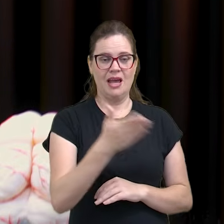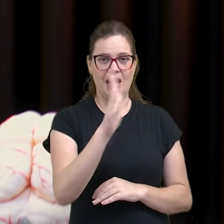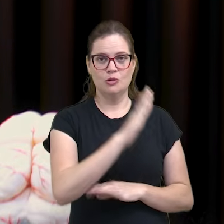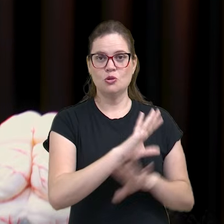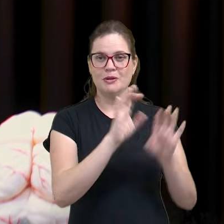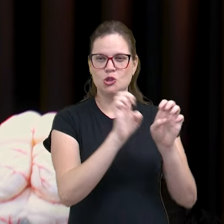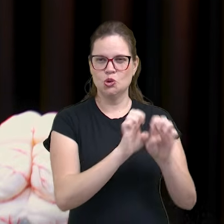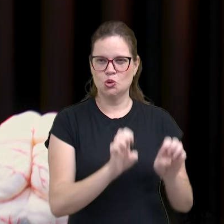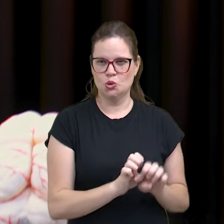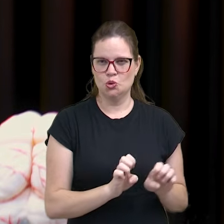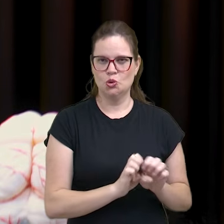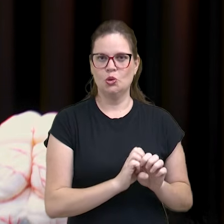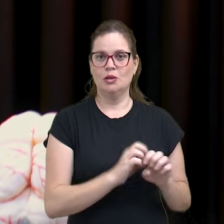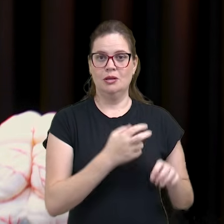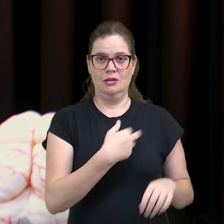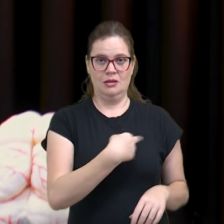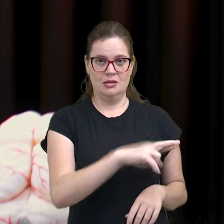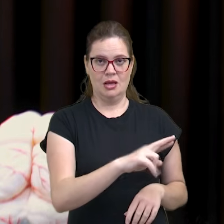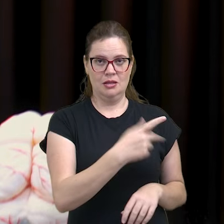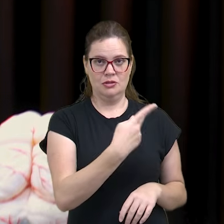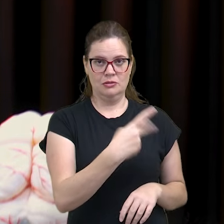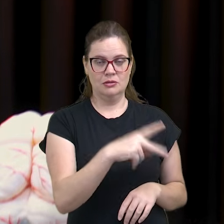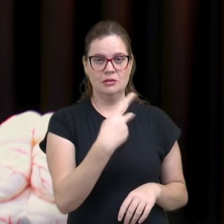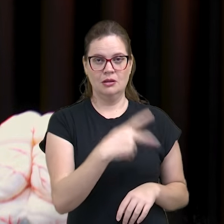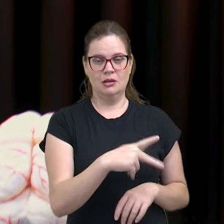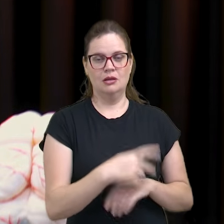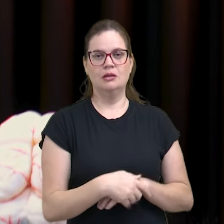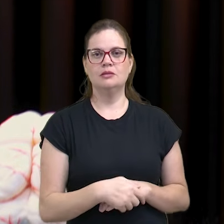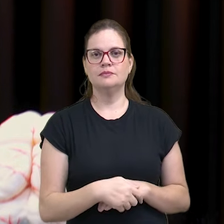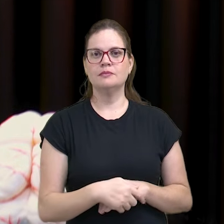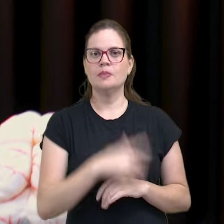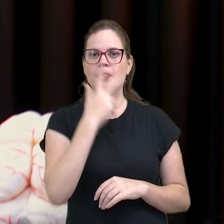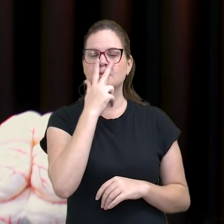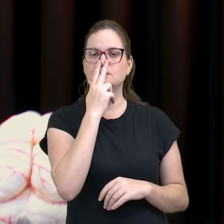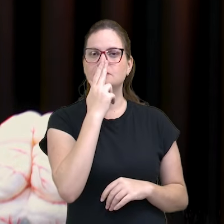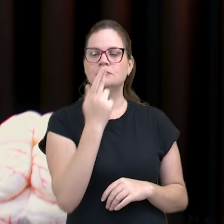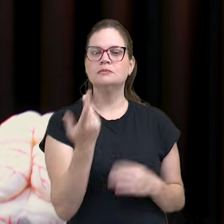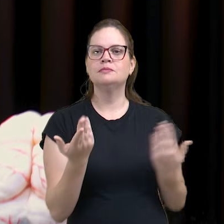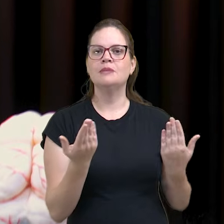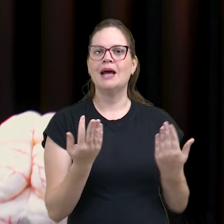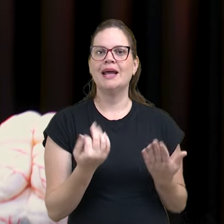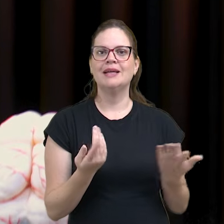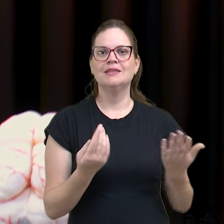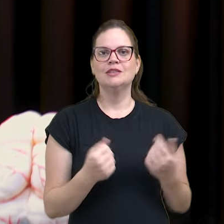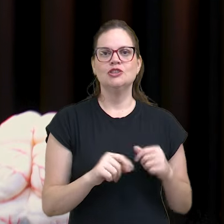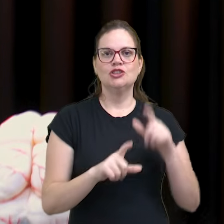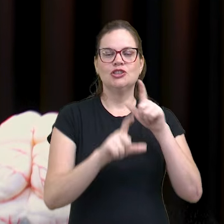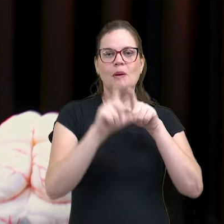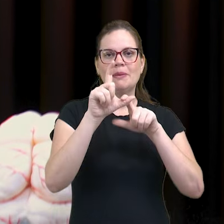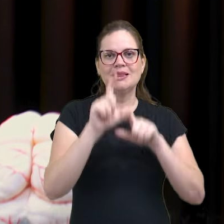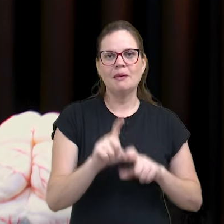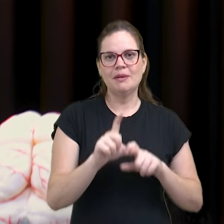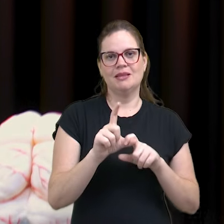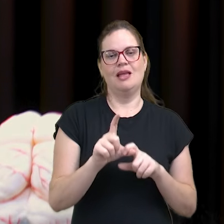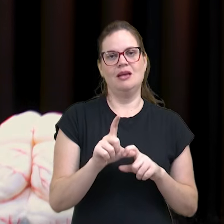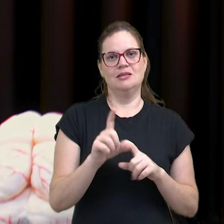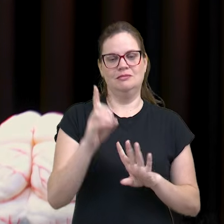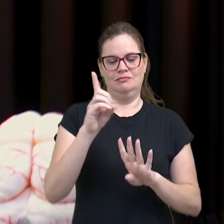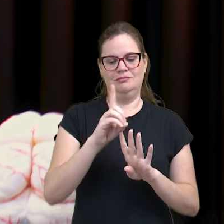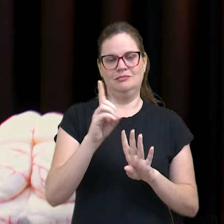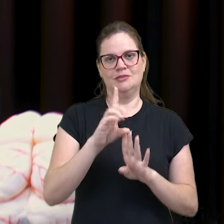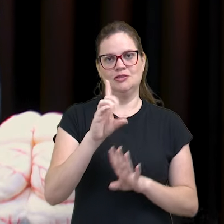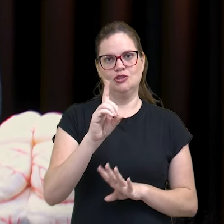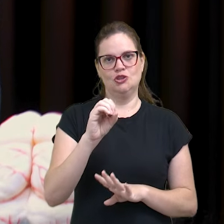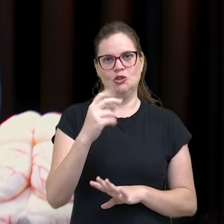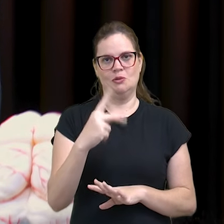uma dependência dopaminérgica, um estímulo dopaminérgico muito intenso, que a partir de então eu